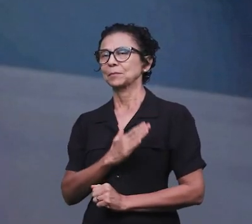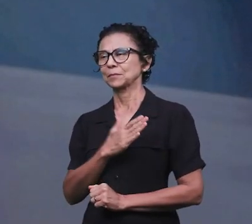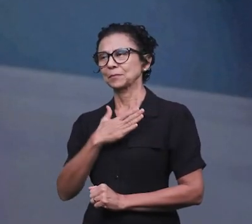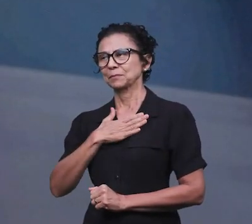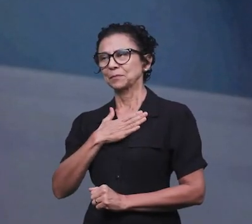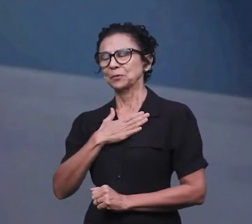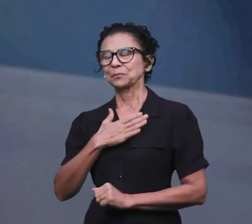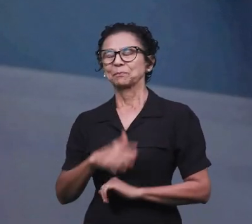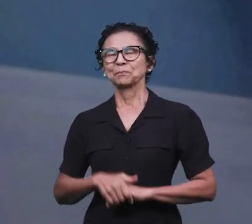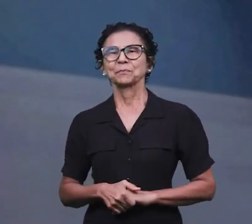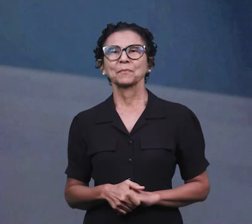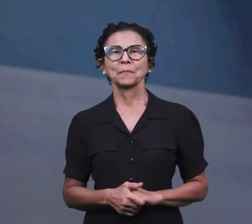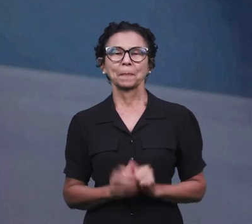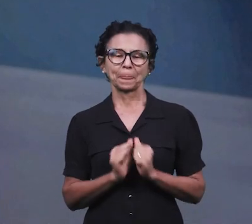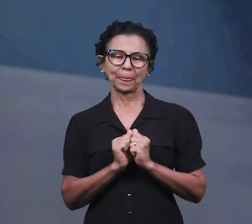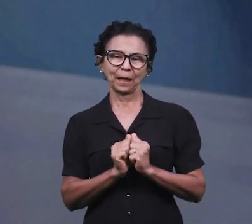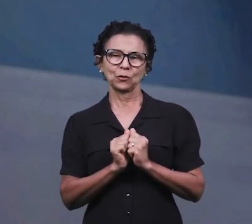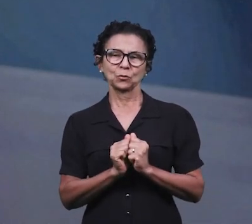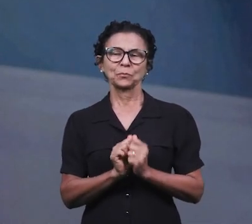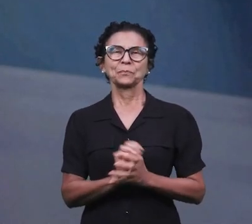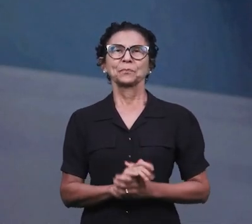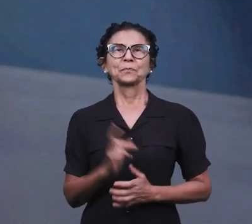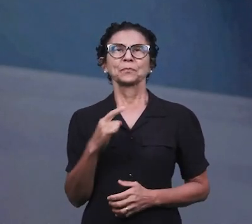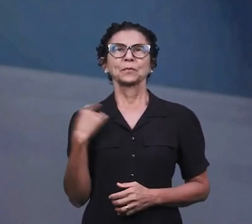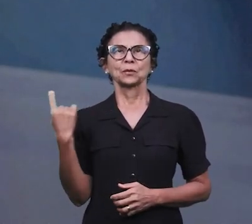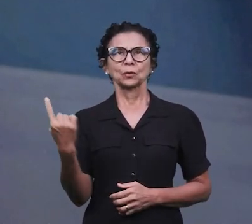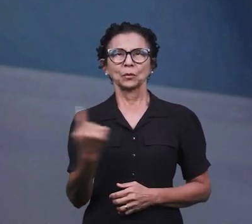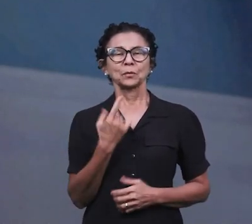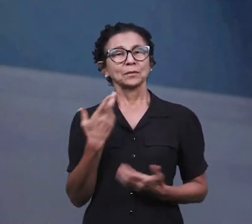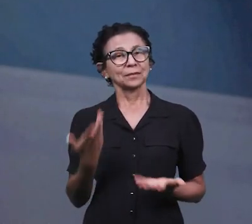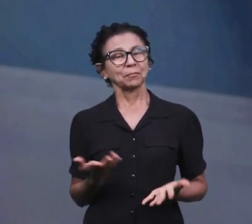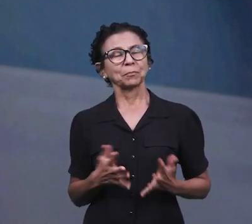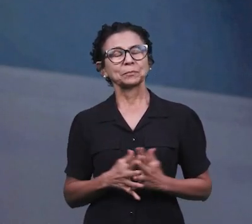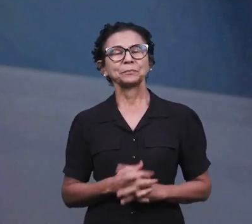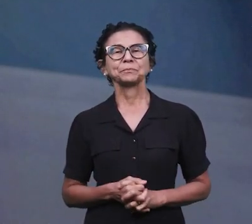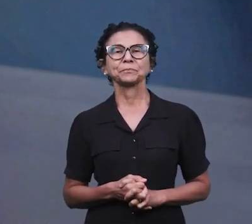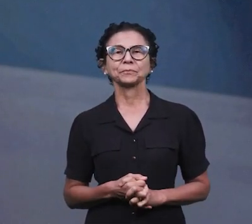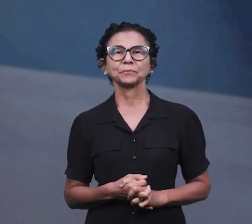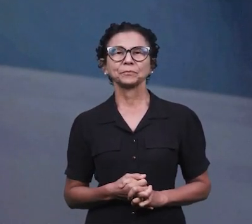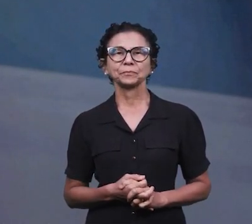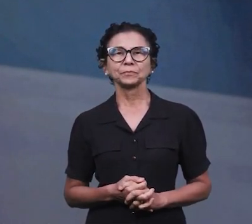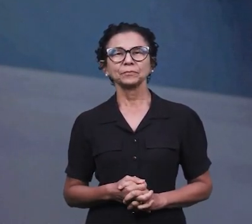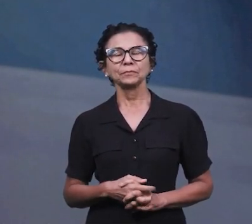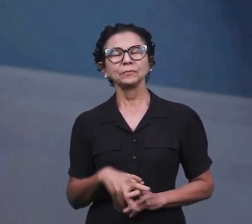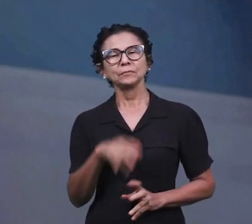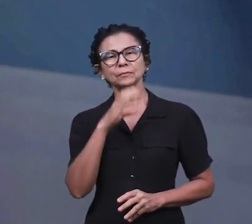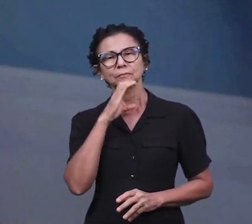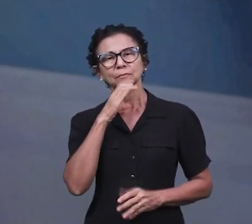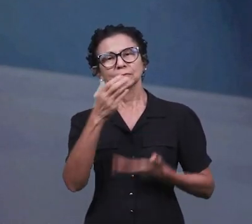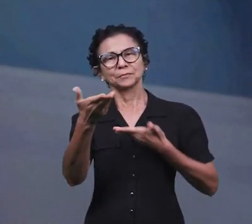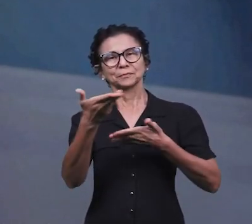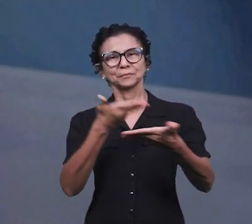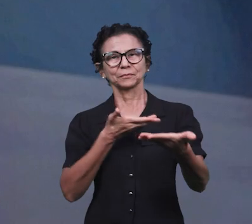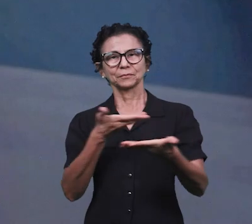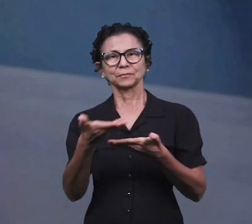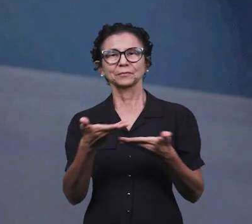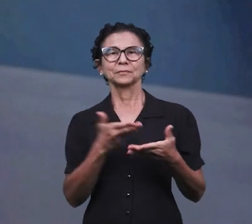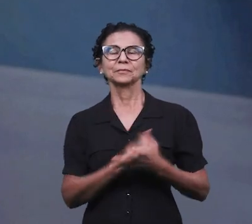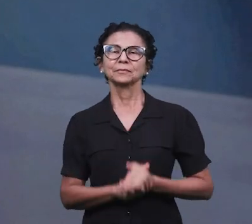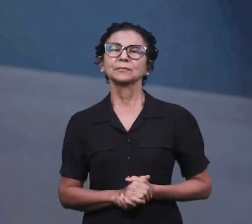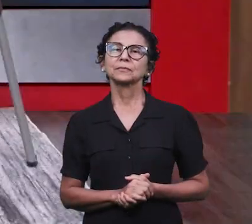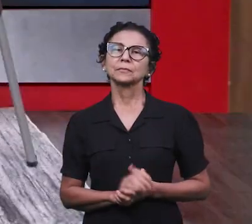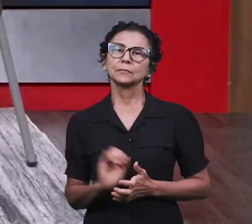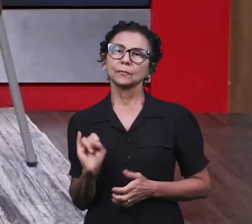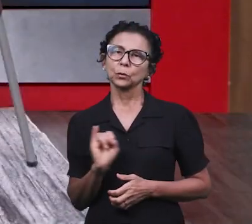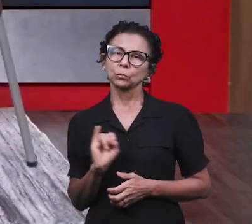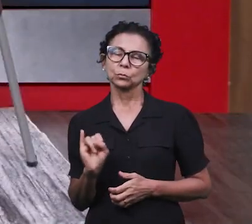Satisfação estar junto aqui com todos, compartilhando, um pouco aí do nosso conhecimento e daquilo que pode servir,